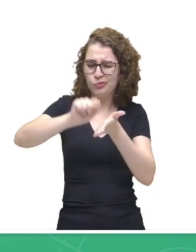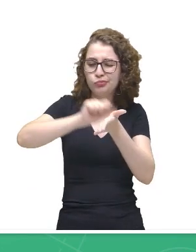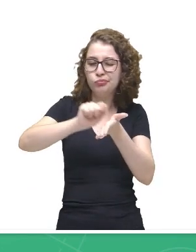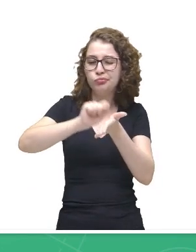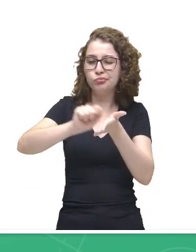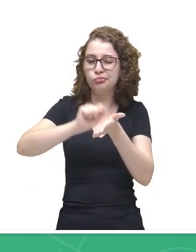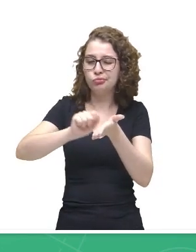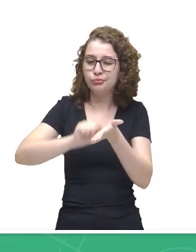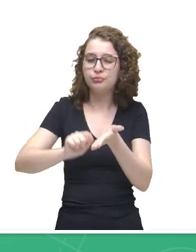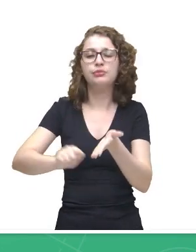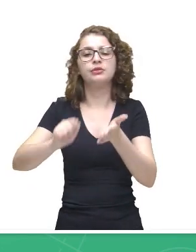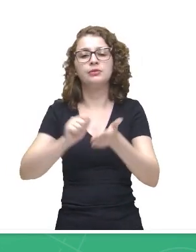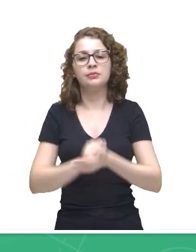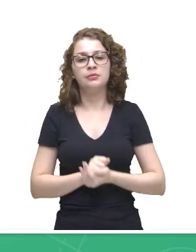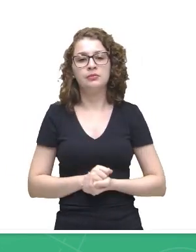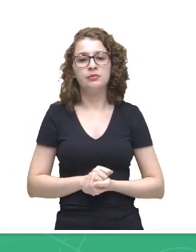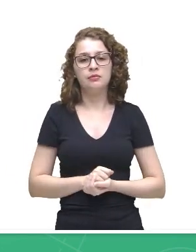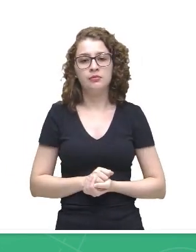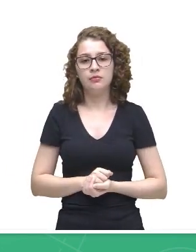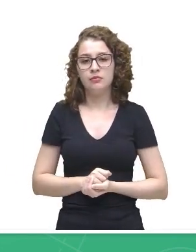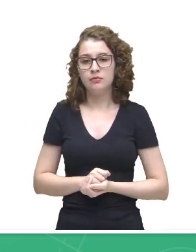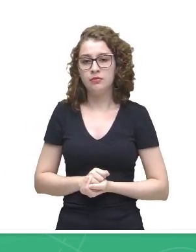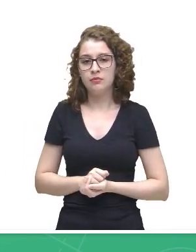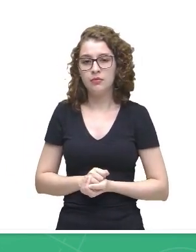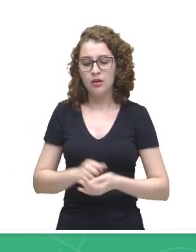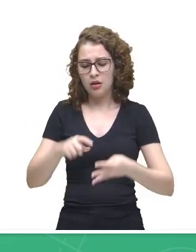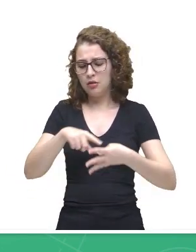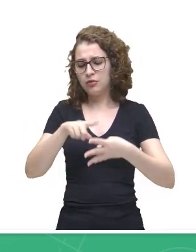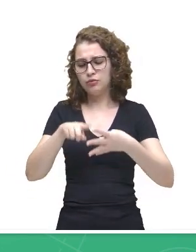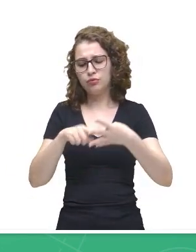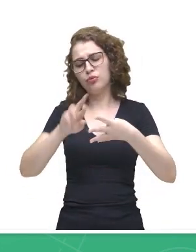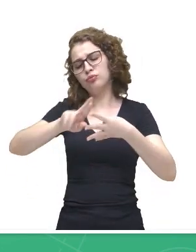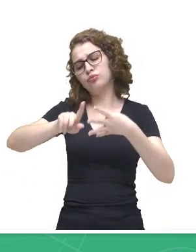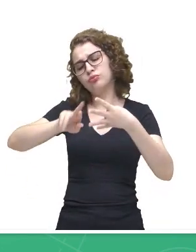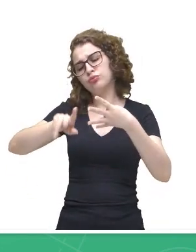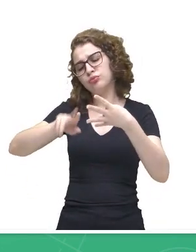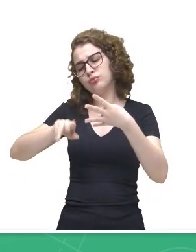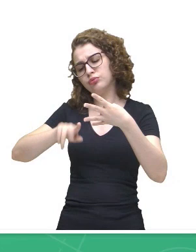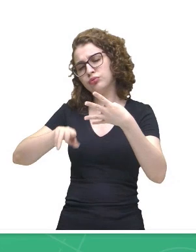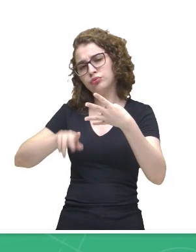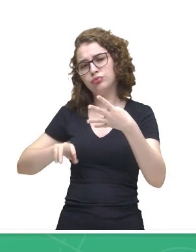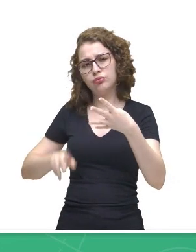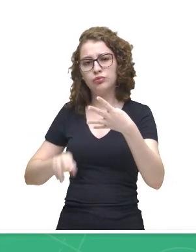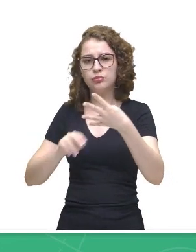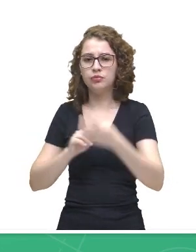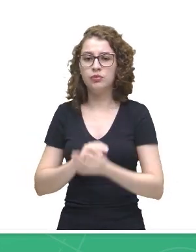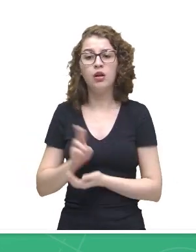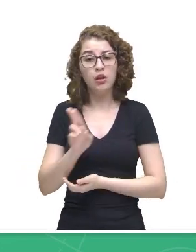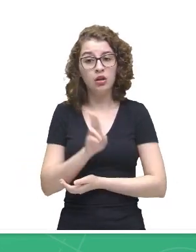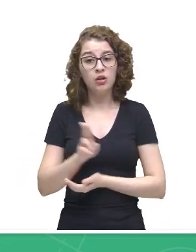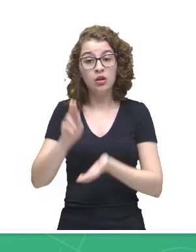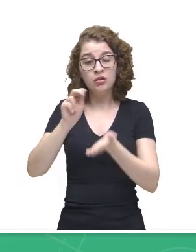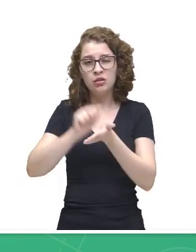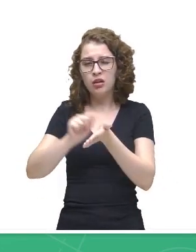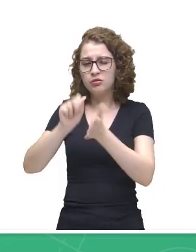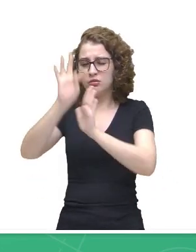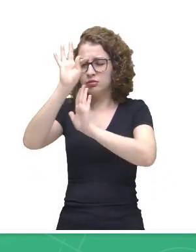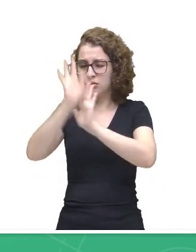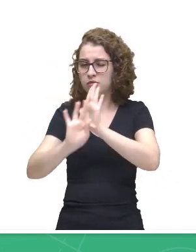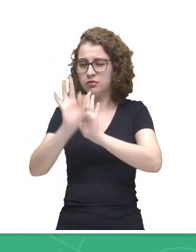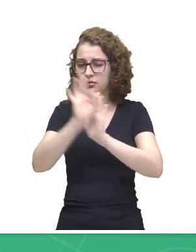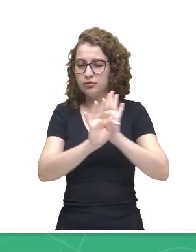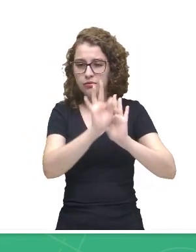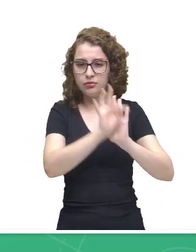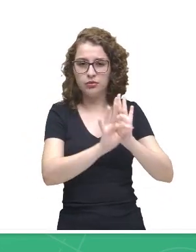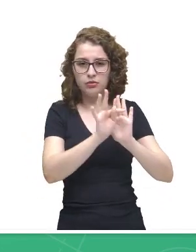tem as adversativas, as conclusivas, as explicativas, assim por diante. Elas vão ser utilizadas nos textos e vão sempre